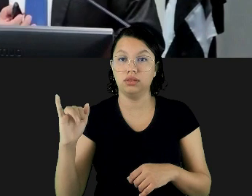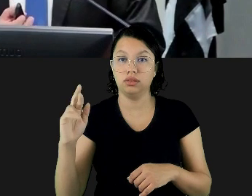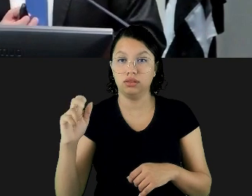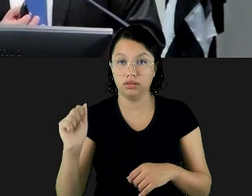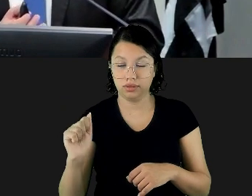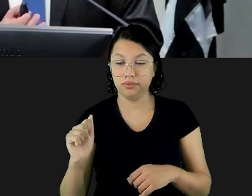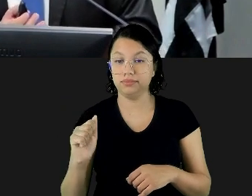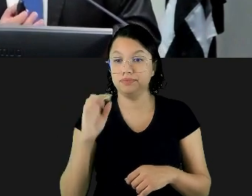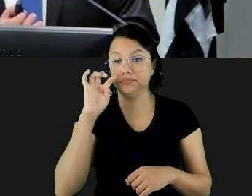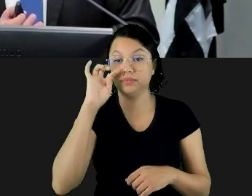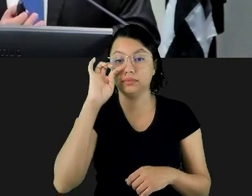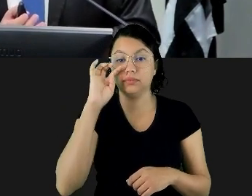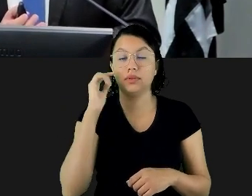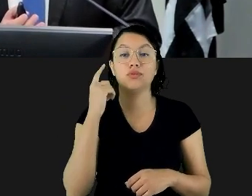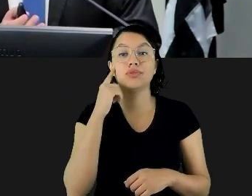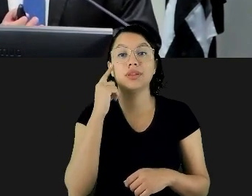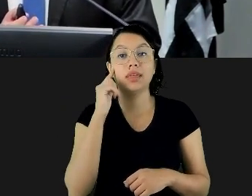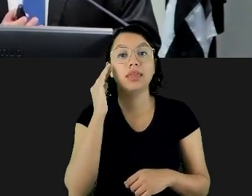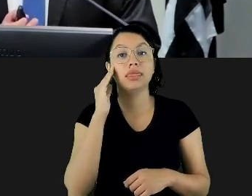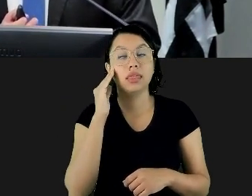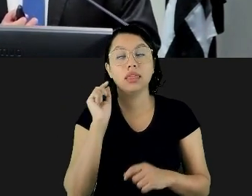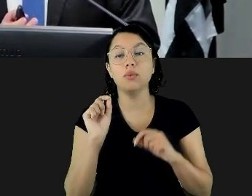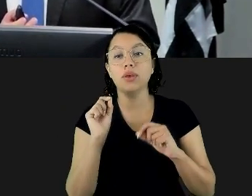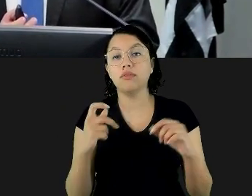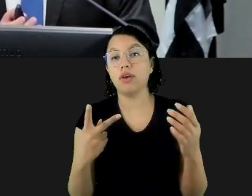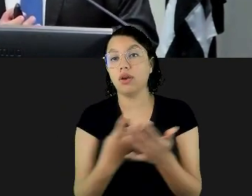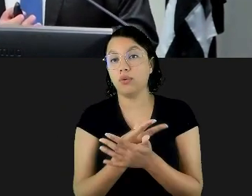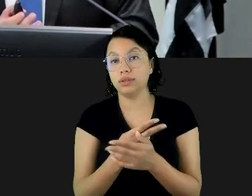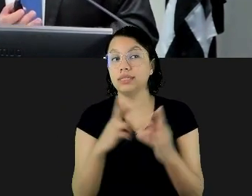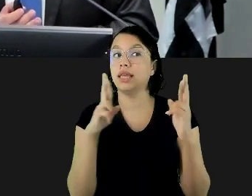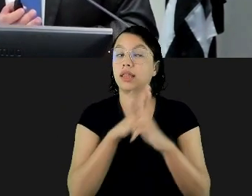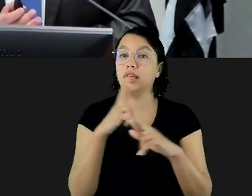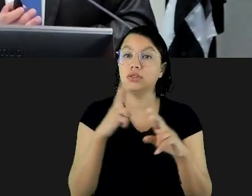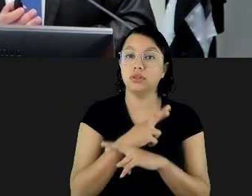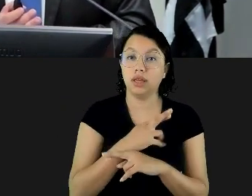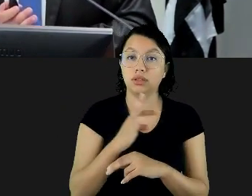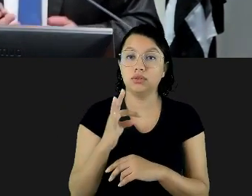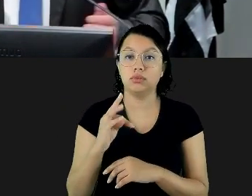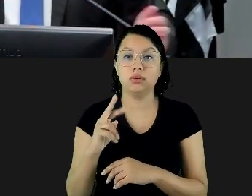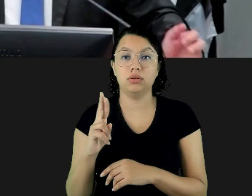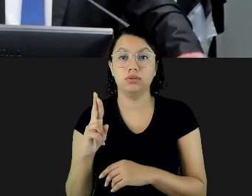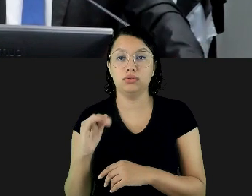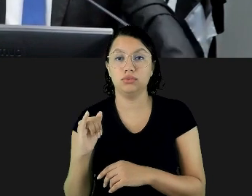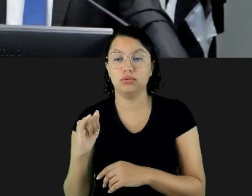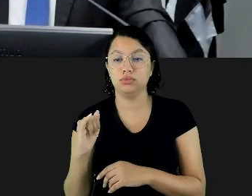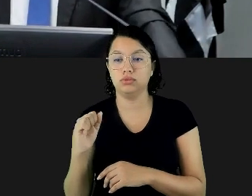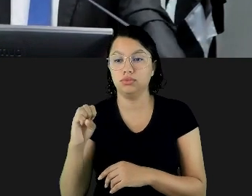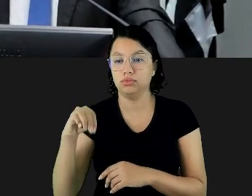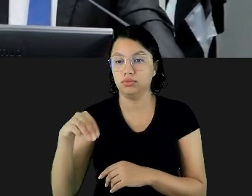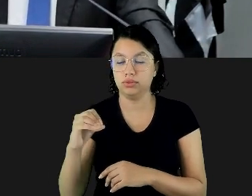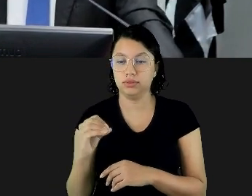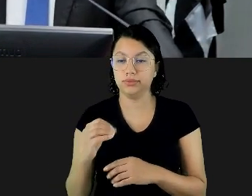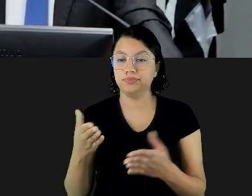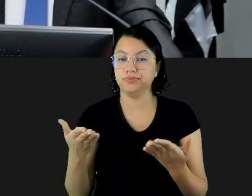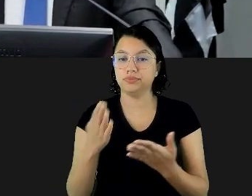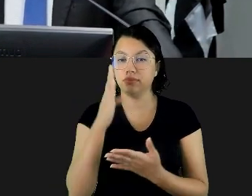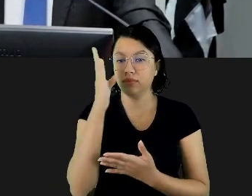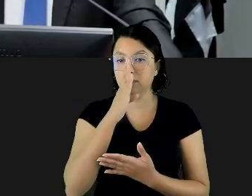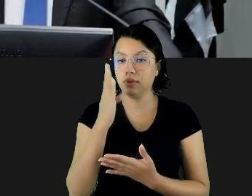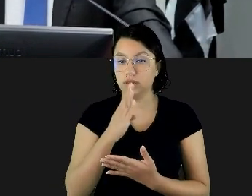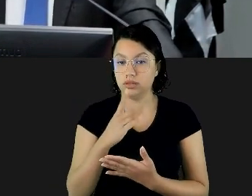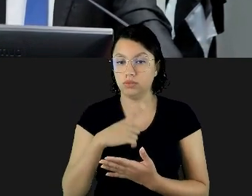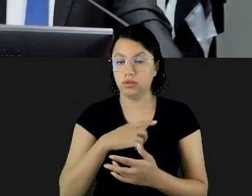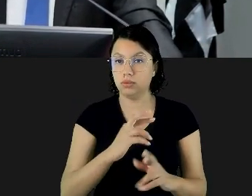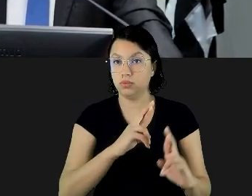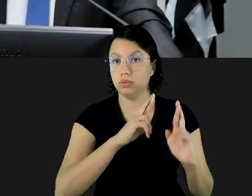gerar também no hub turístico. O Brasil ficou responsável para construir